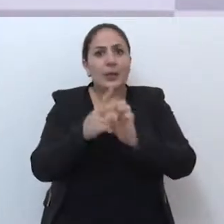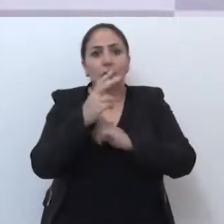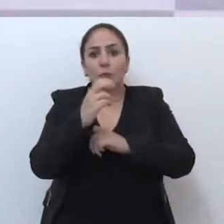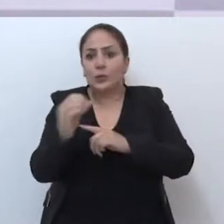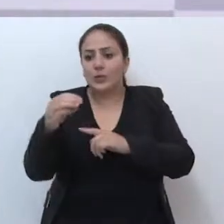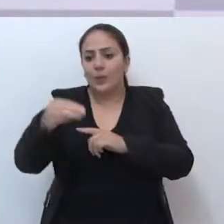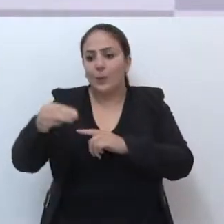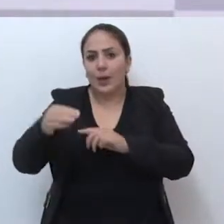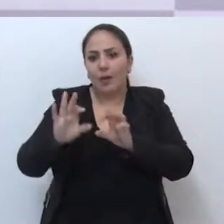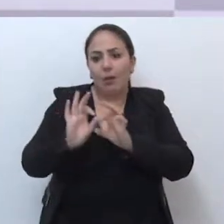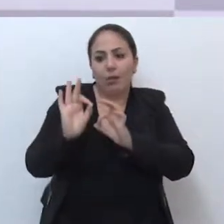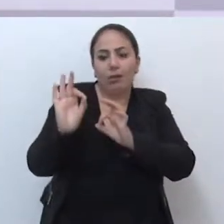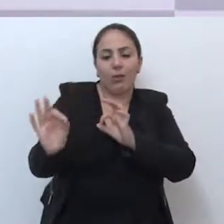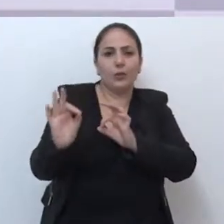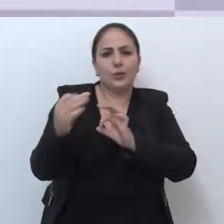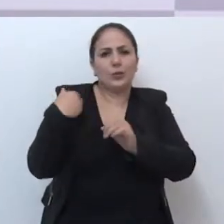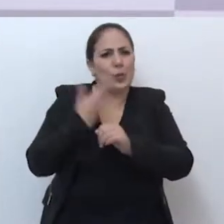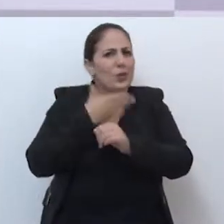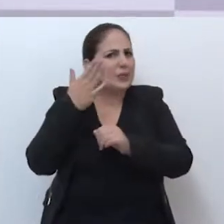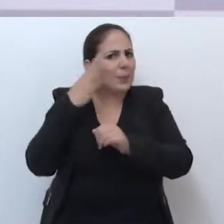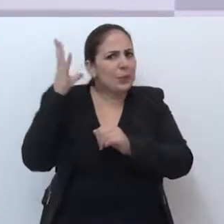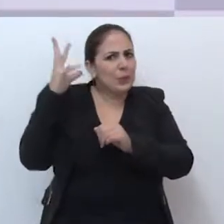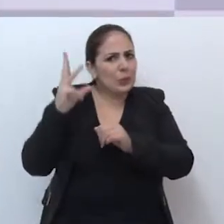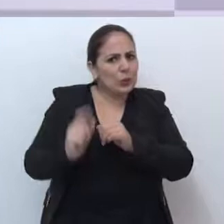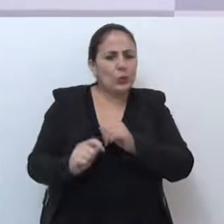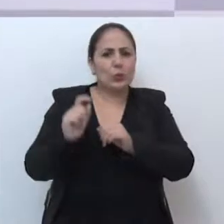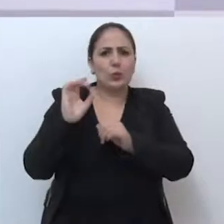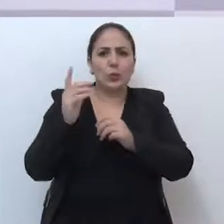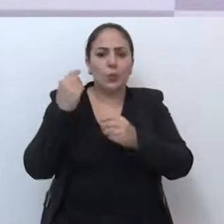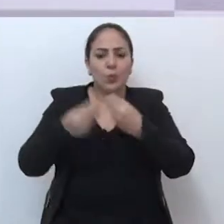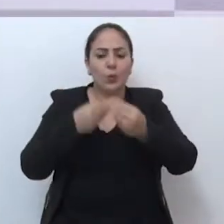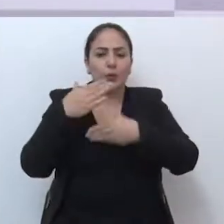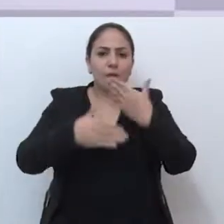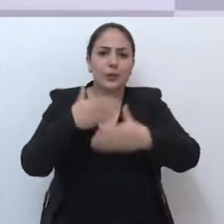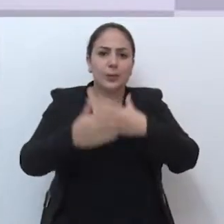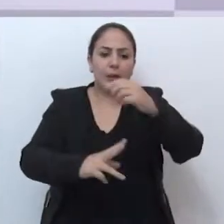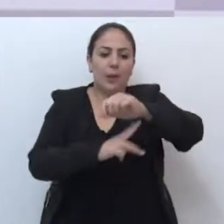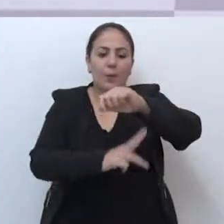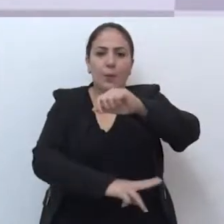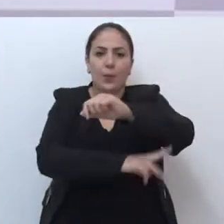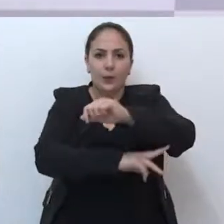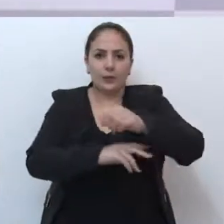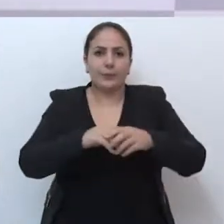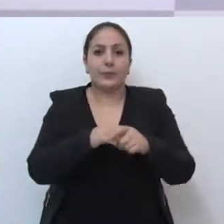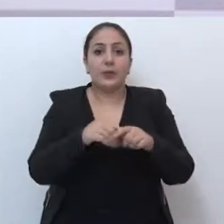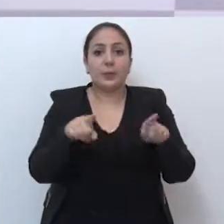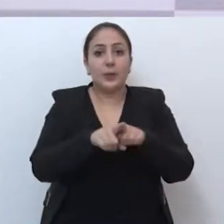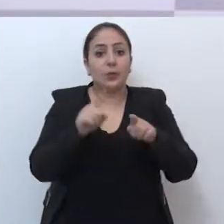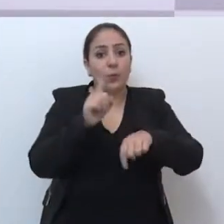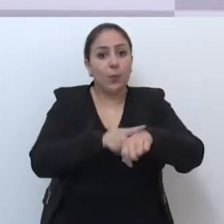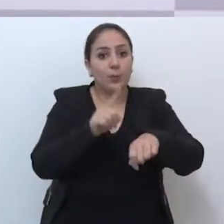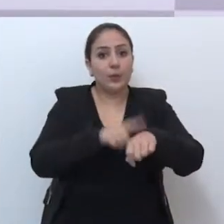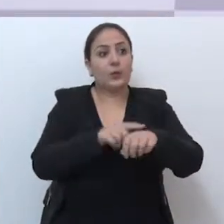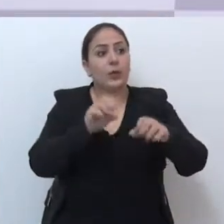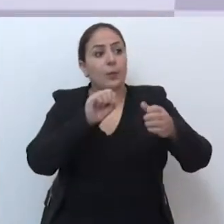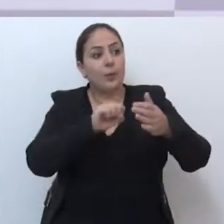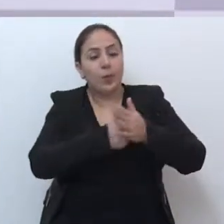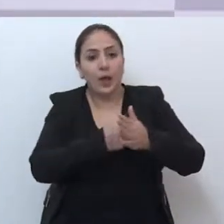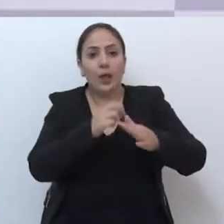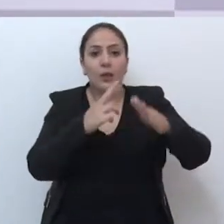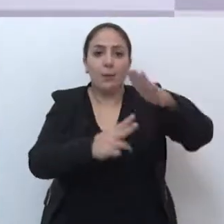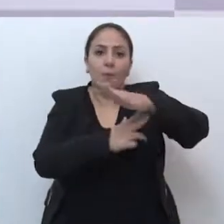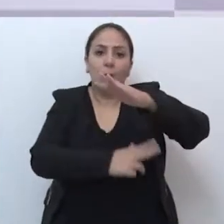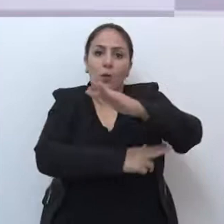200 metros daquele local ali, então a gente sabe todo o andamento daquela ponte ali, né? Então, quando foi interditada a